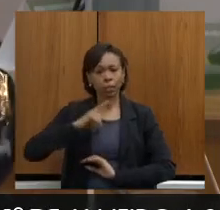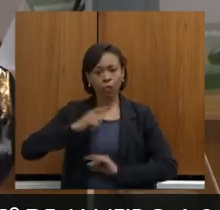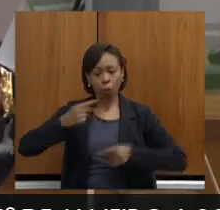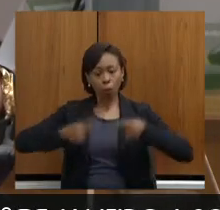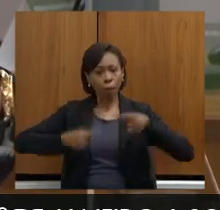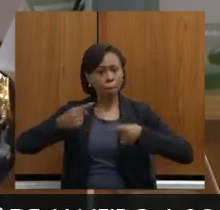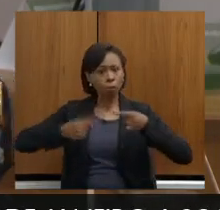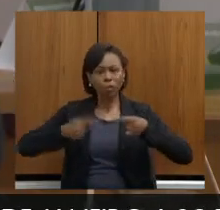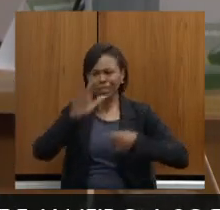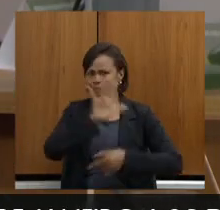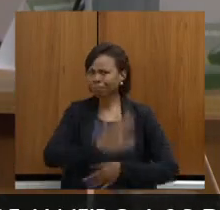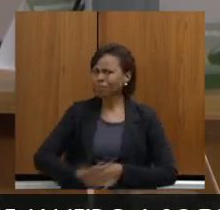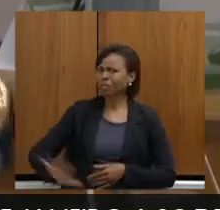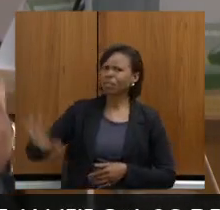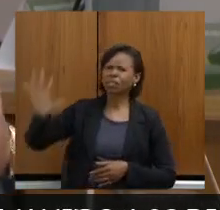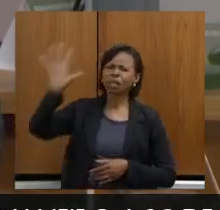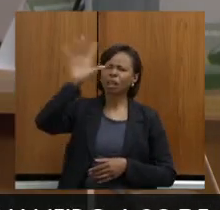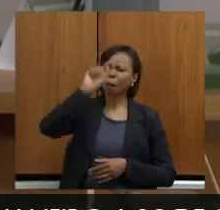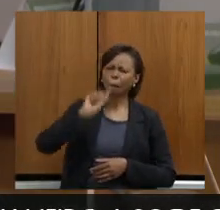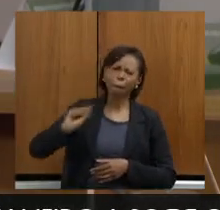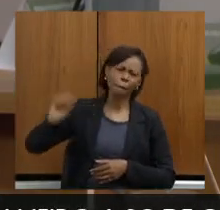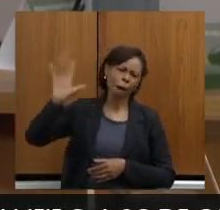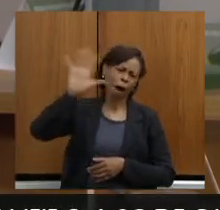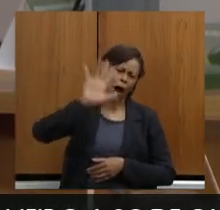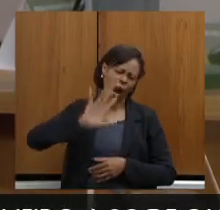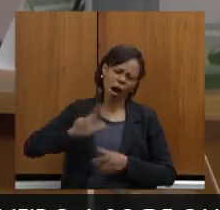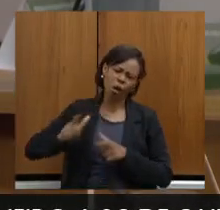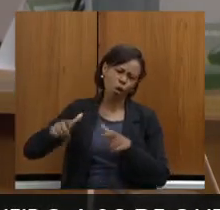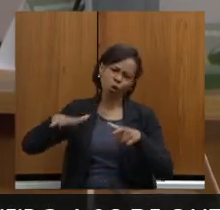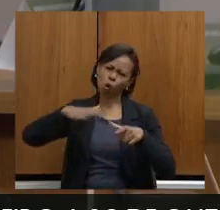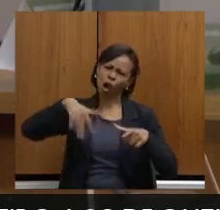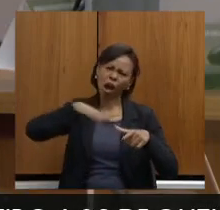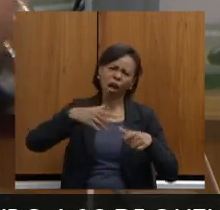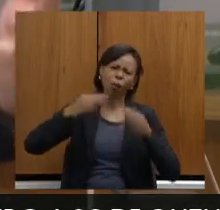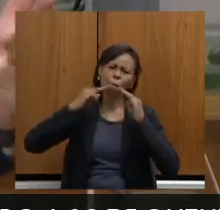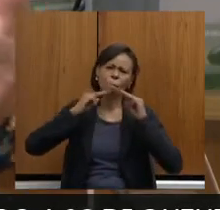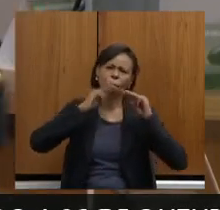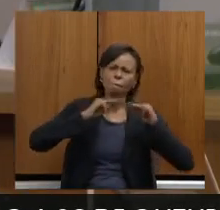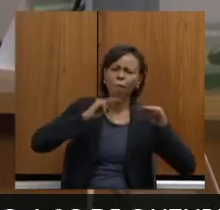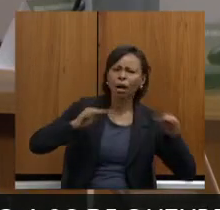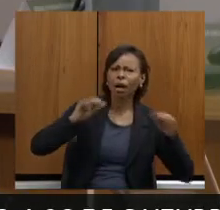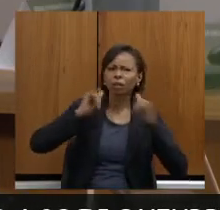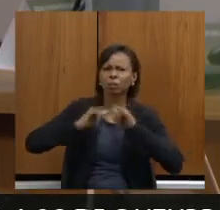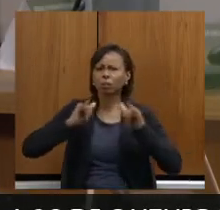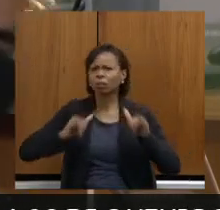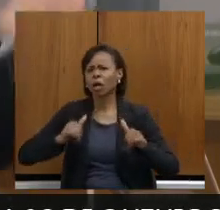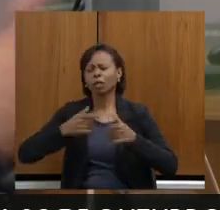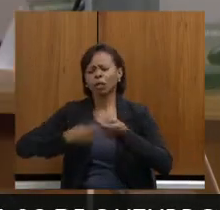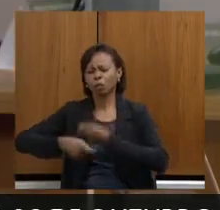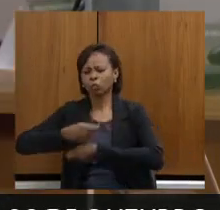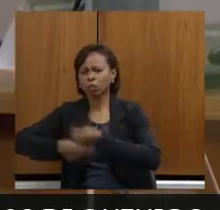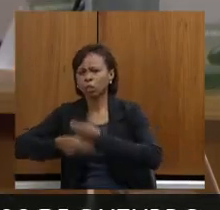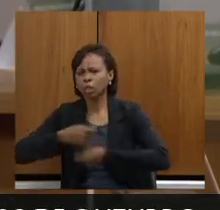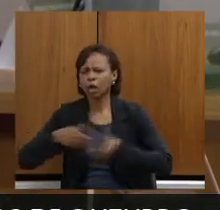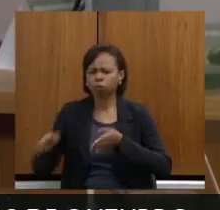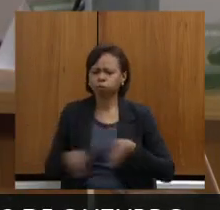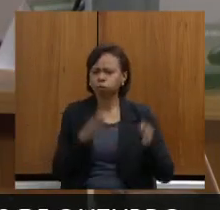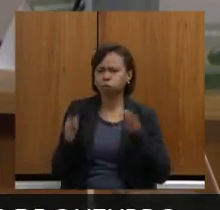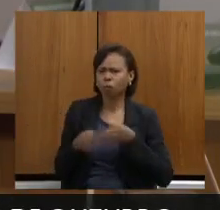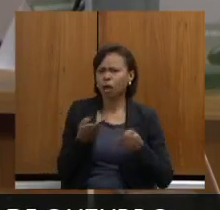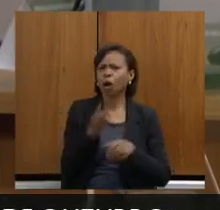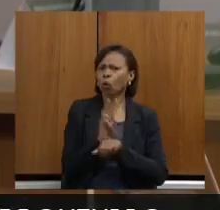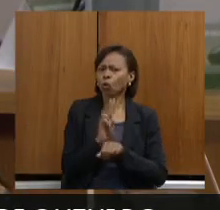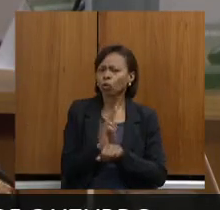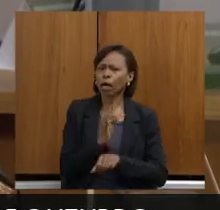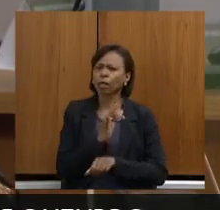Ampla em várias áreas do marketing do Mercado da Produção do Cuidado da assistência técnica